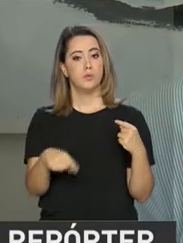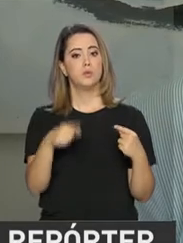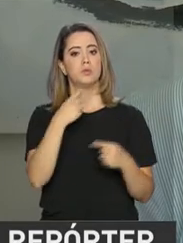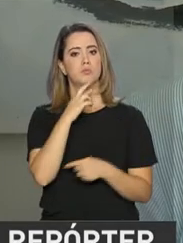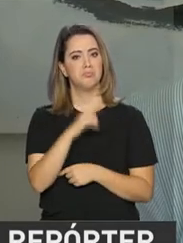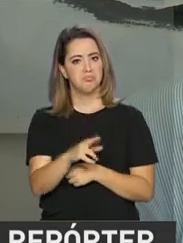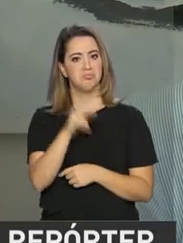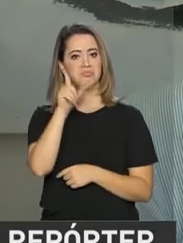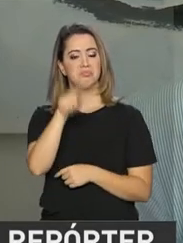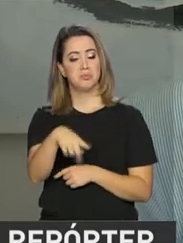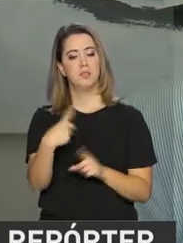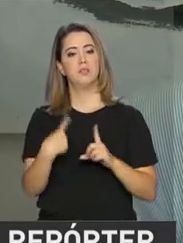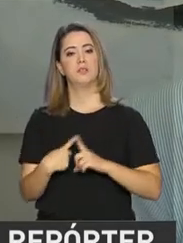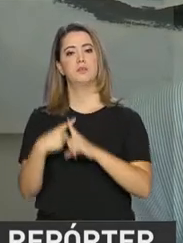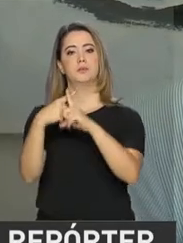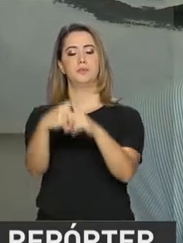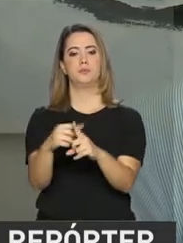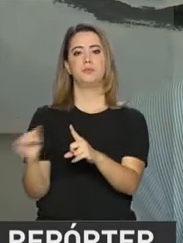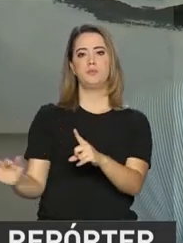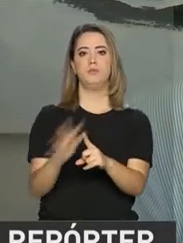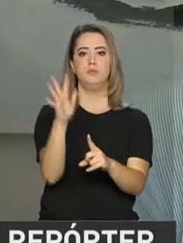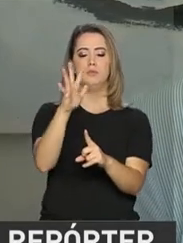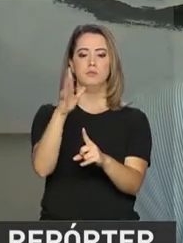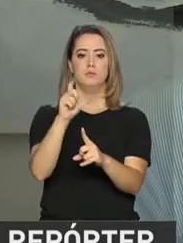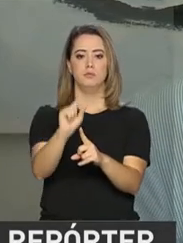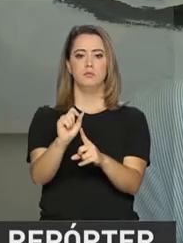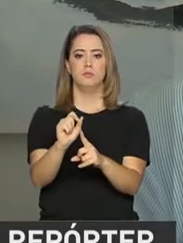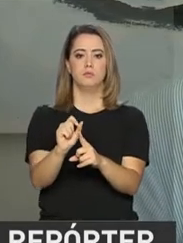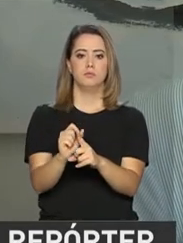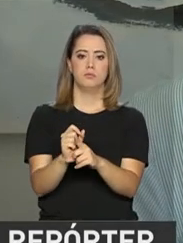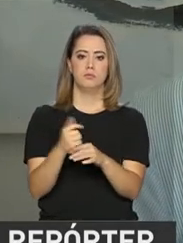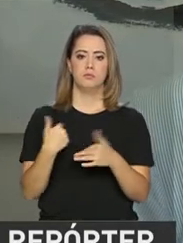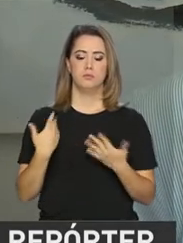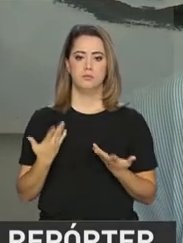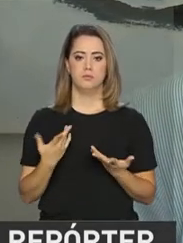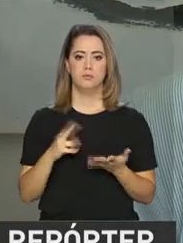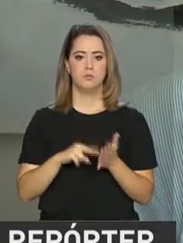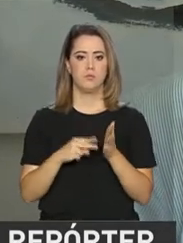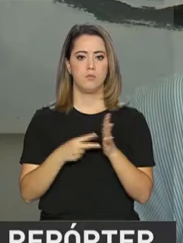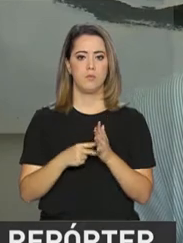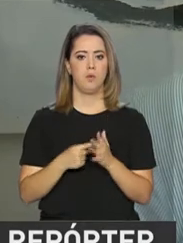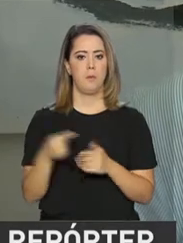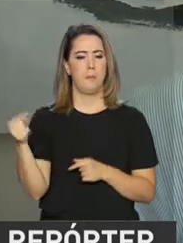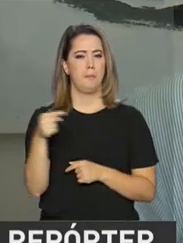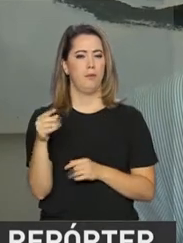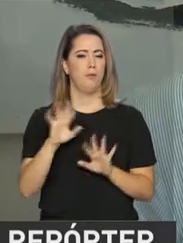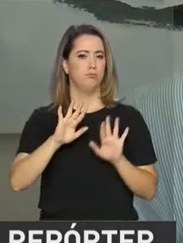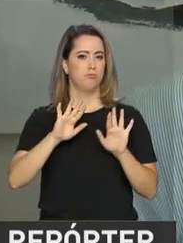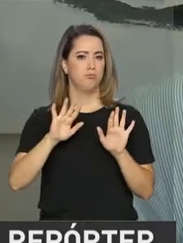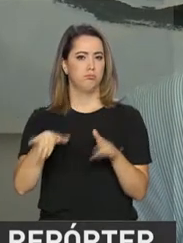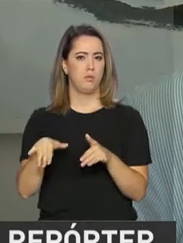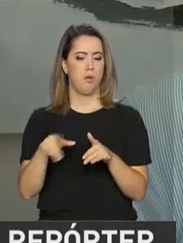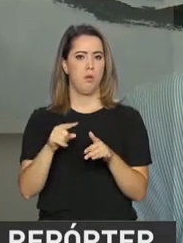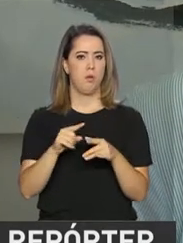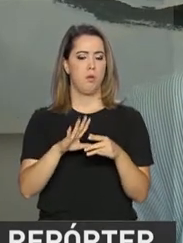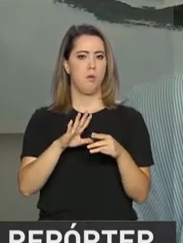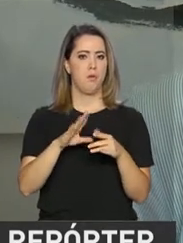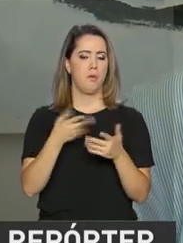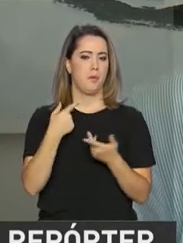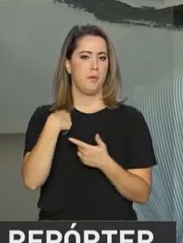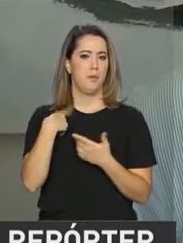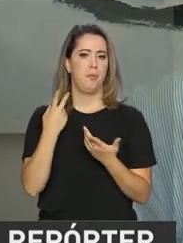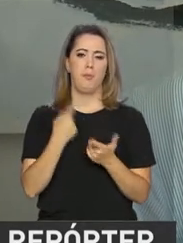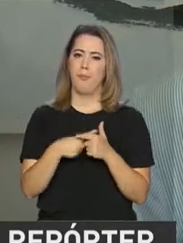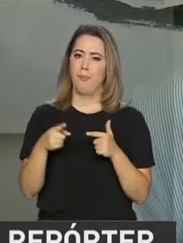muito favorável de inflação né e apenas um é mais uma coisa para a